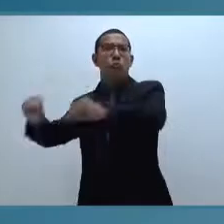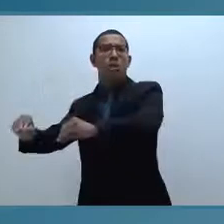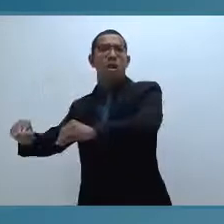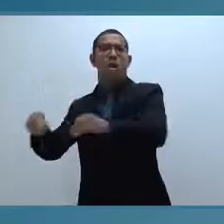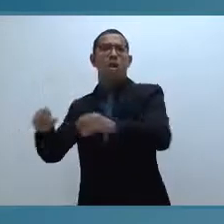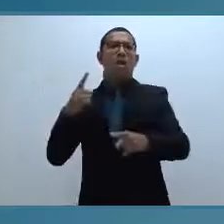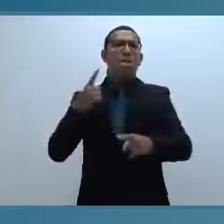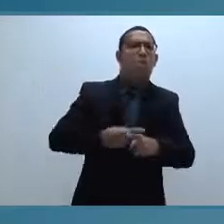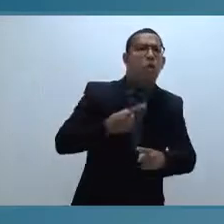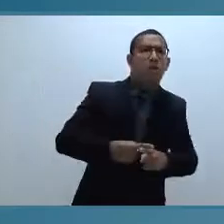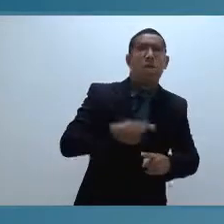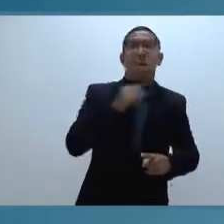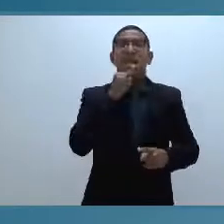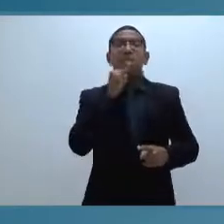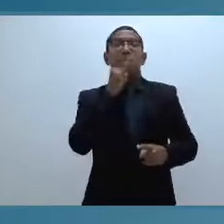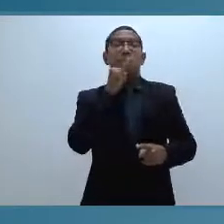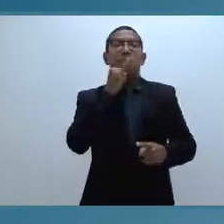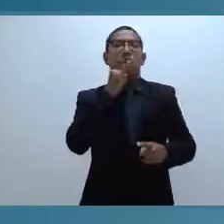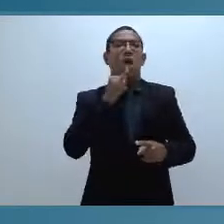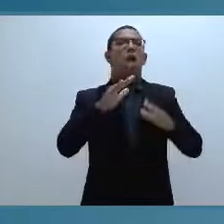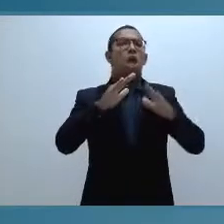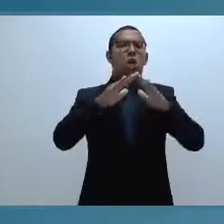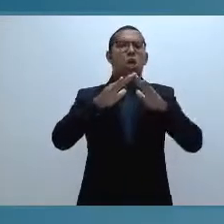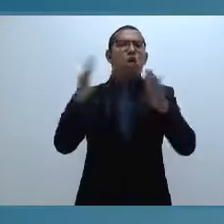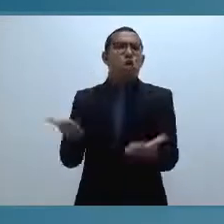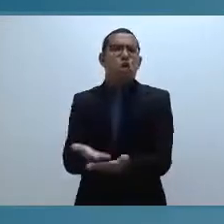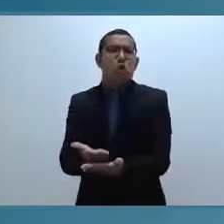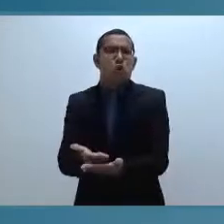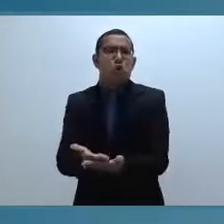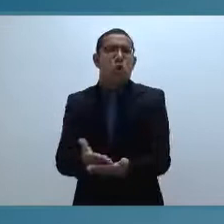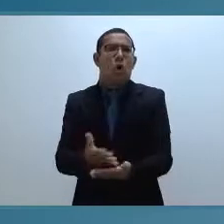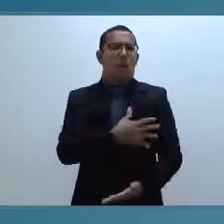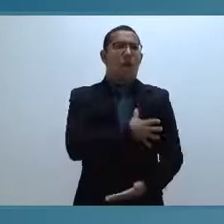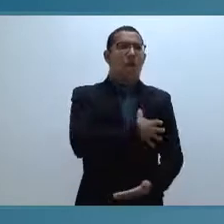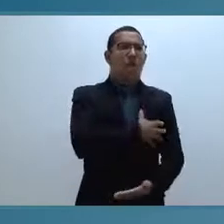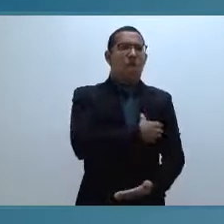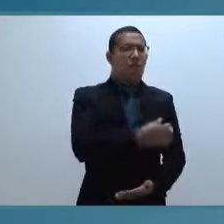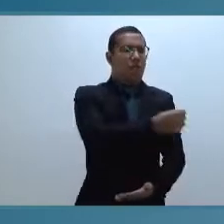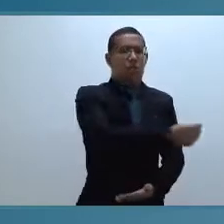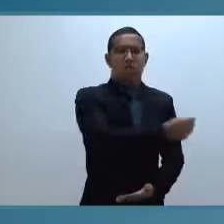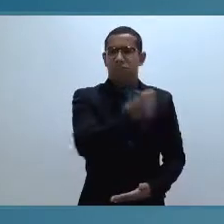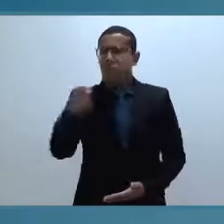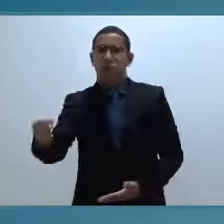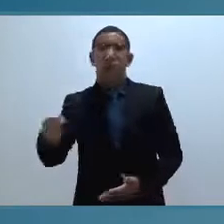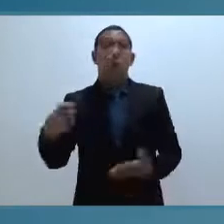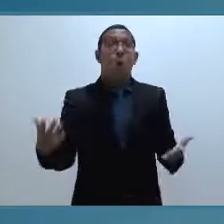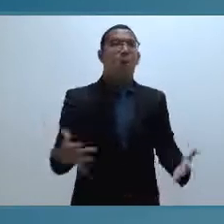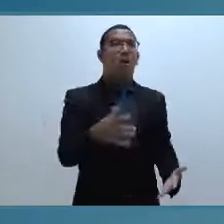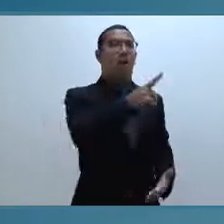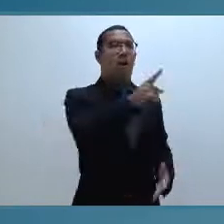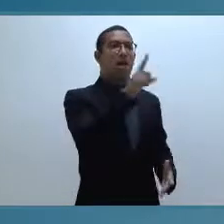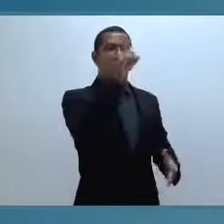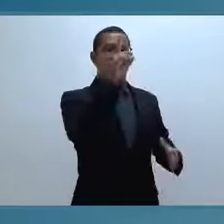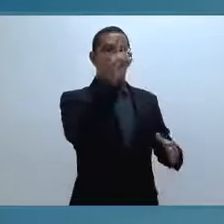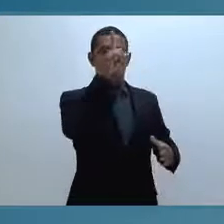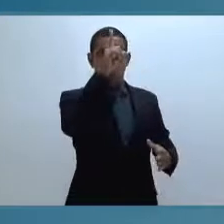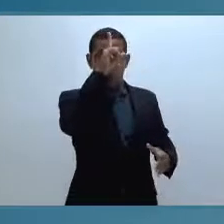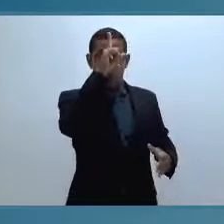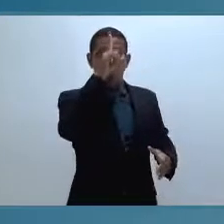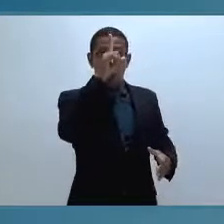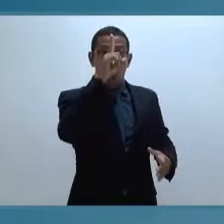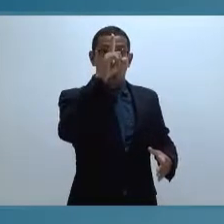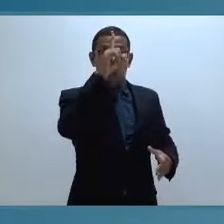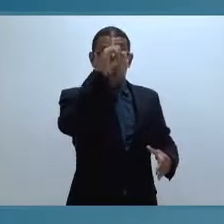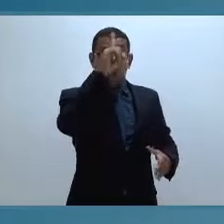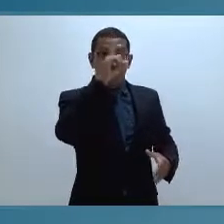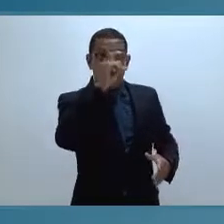escola para os filhos, se é porque a assistência médica é precária. Não, só unicamente na